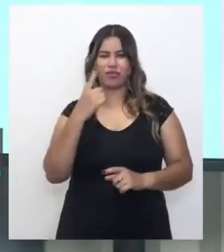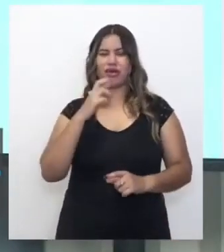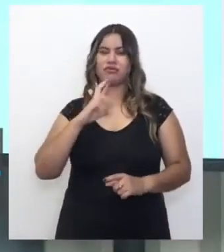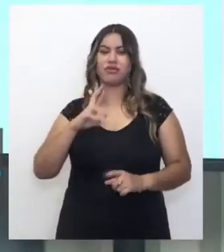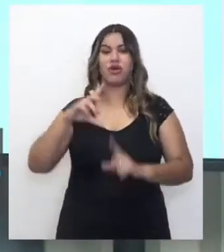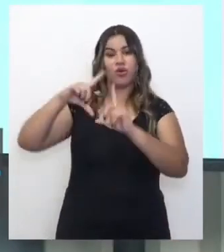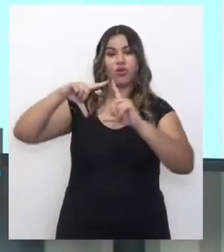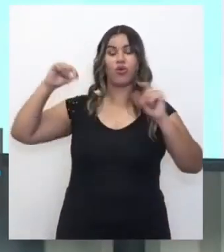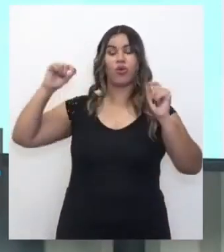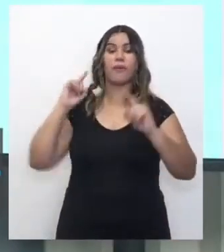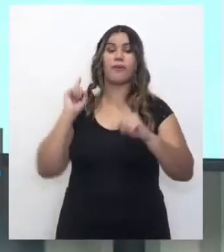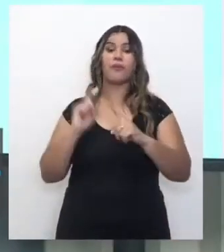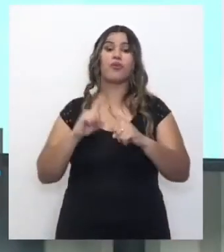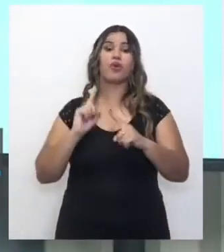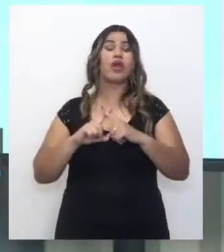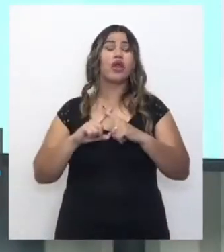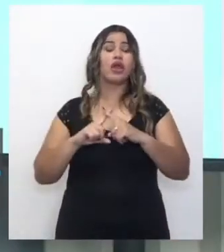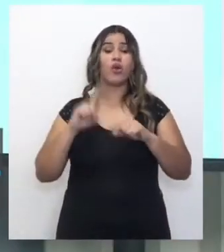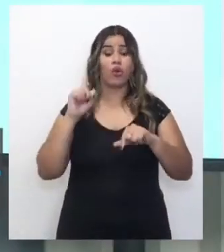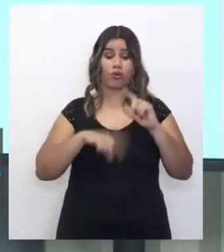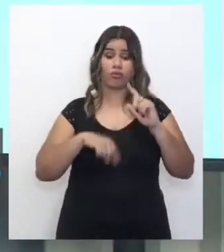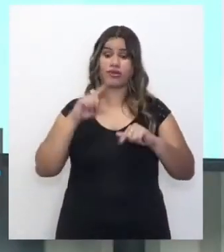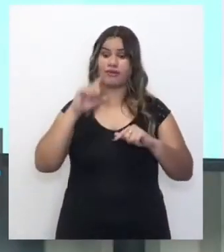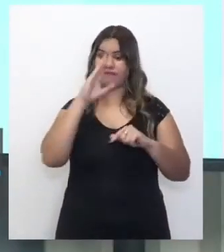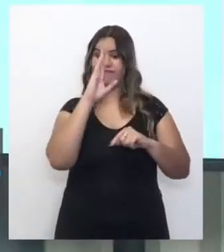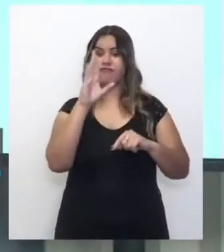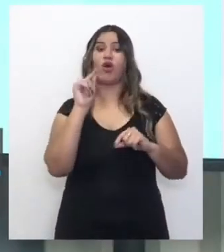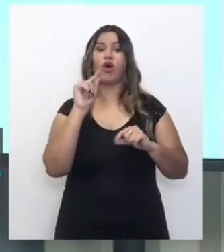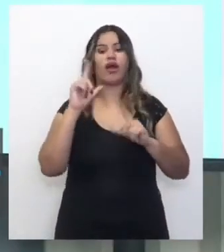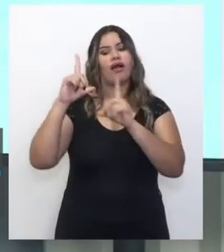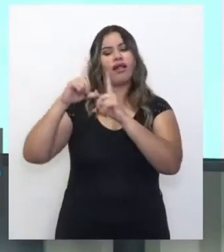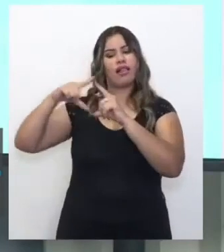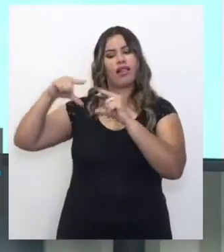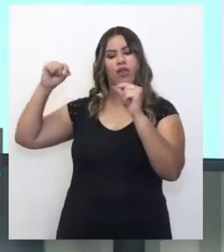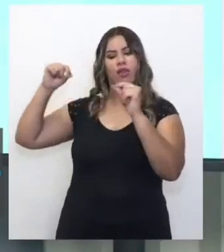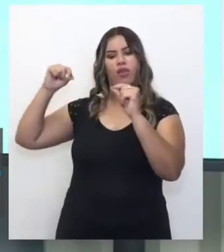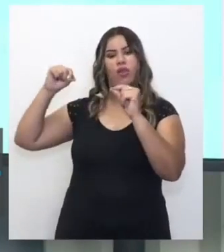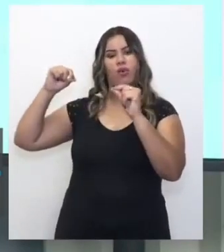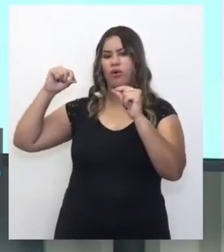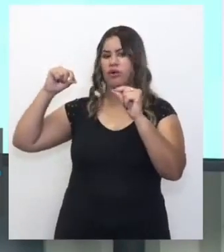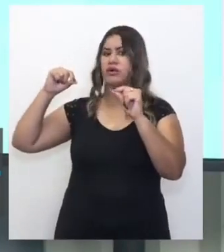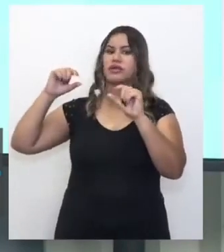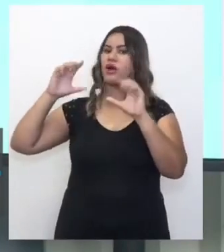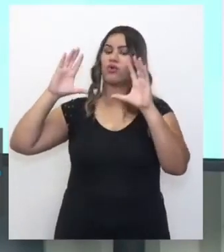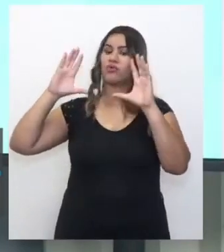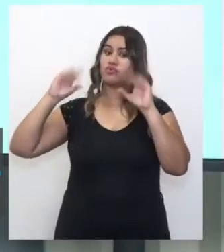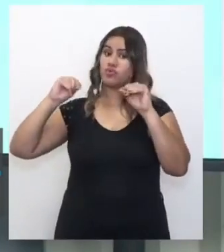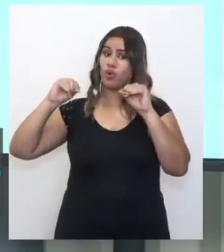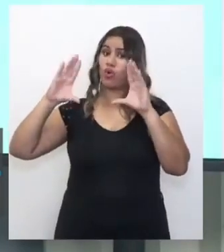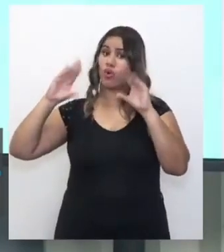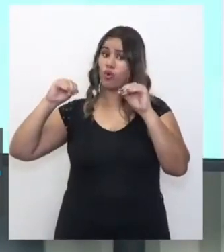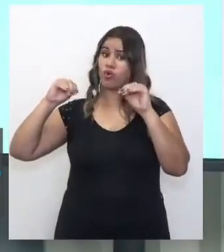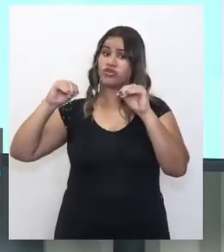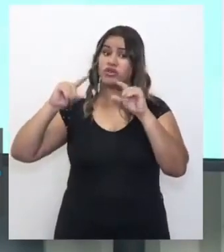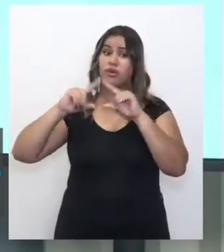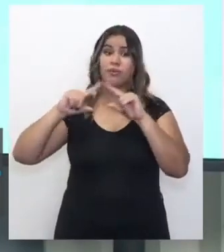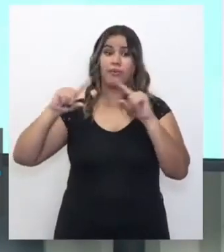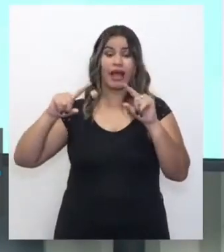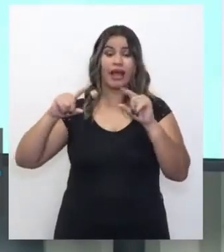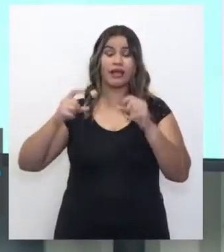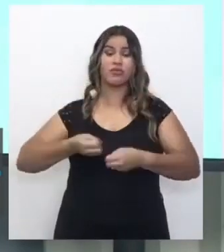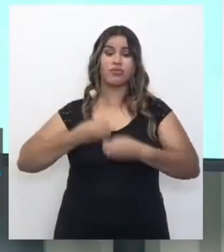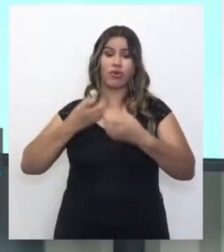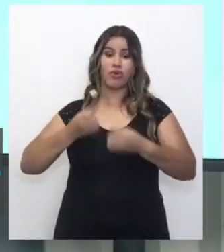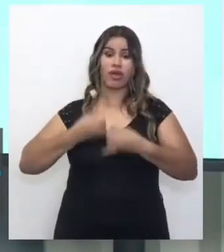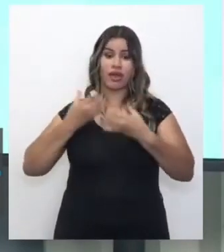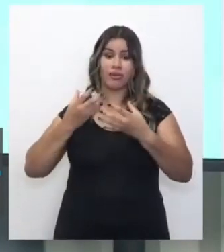legal falar lua, porque assim, o item mesmo que está sendo destacado no poema é noite, né? Uma noite de luar, uma noite. Só que no meio do